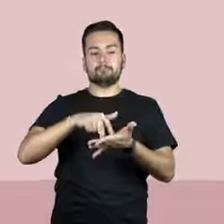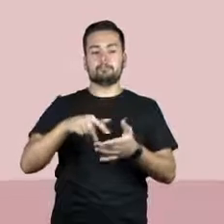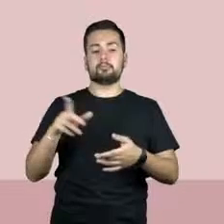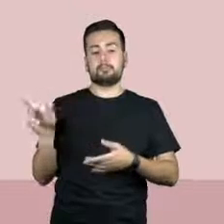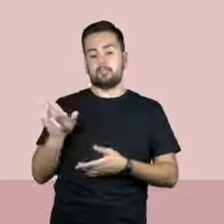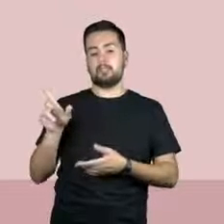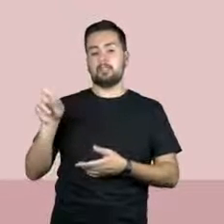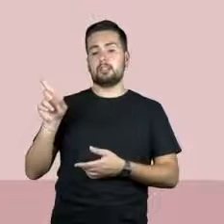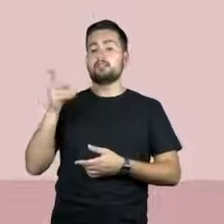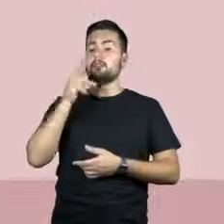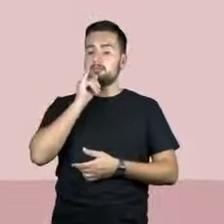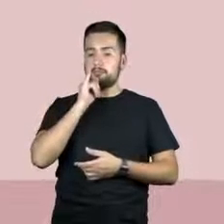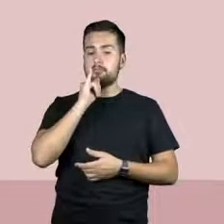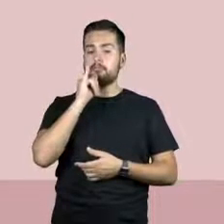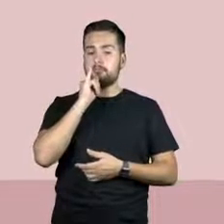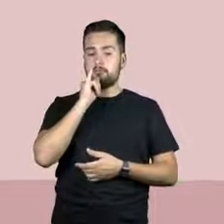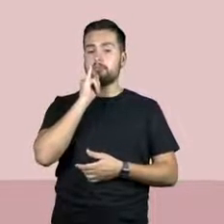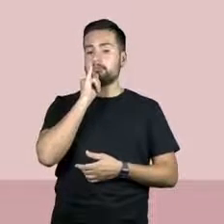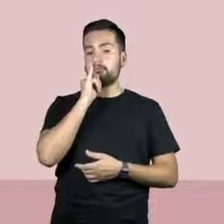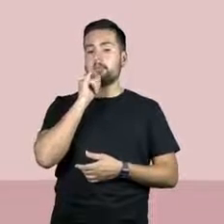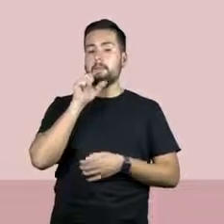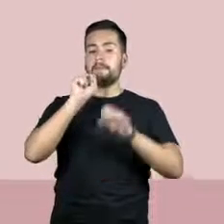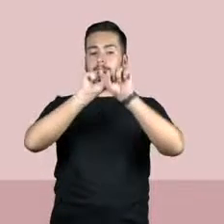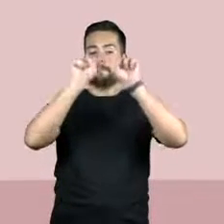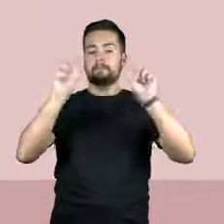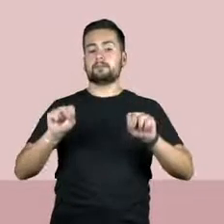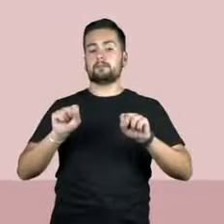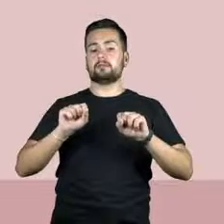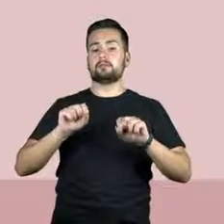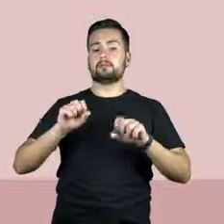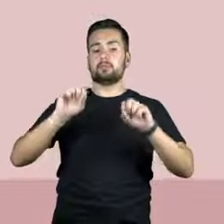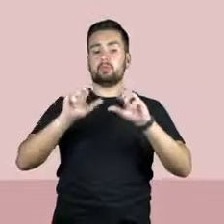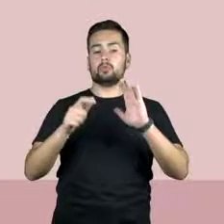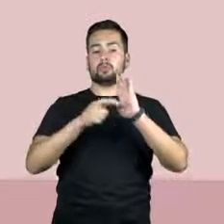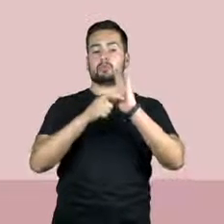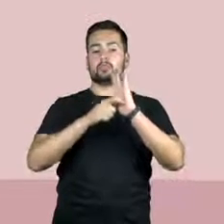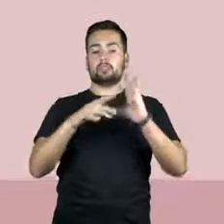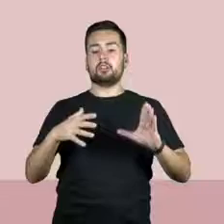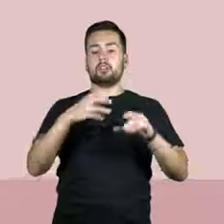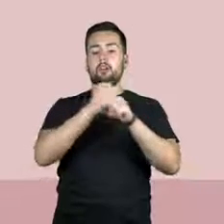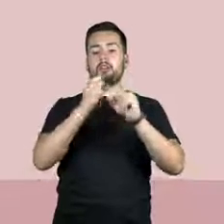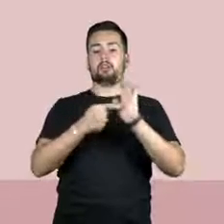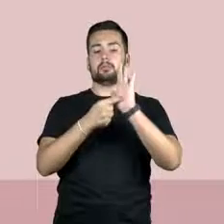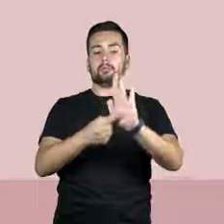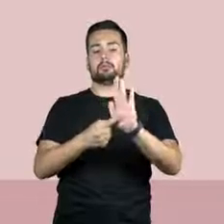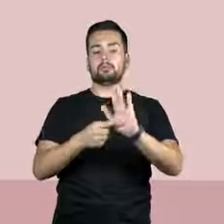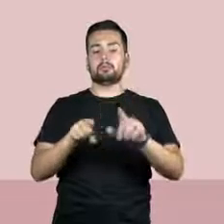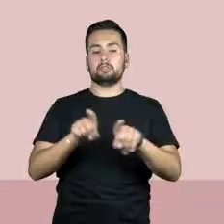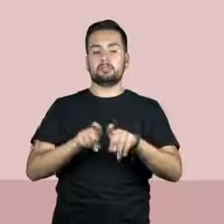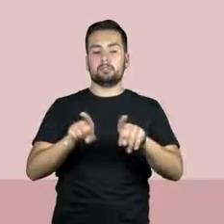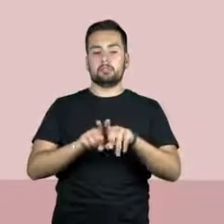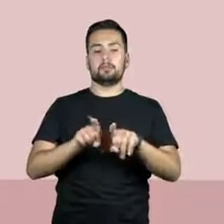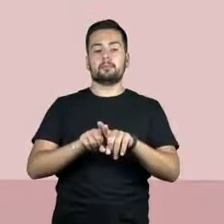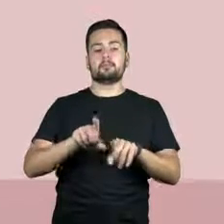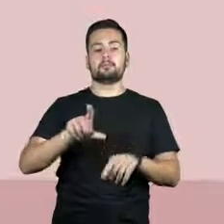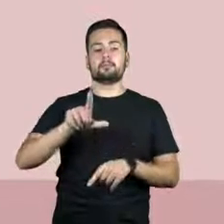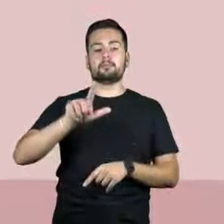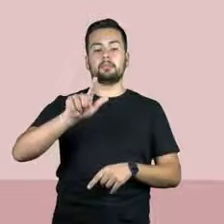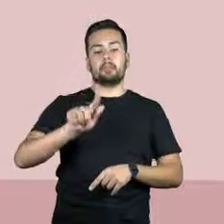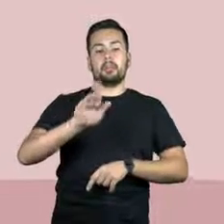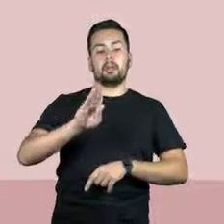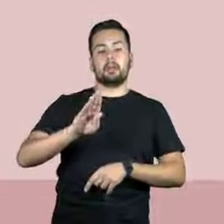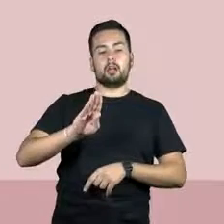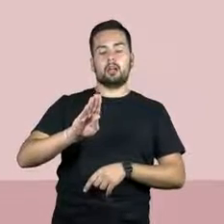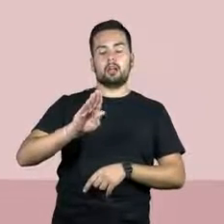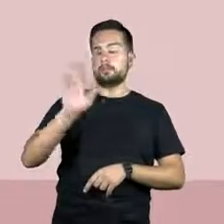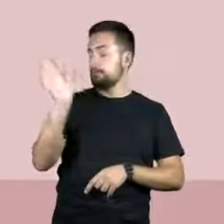aqui é um exemplo esquemático dele em um software de cálculo. Tá? Muro de gabião, muro de alvenaria estrutural,